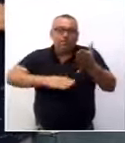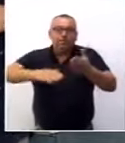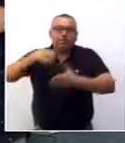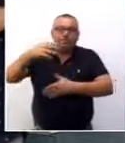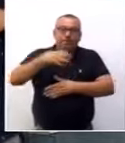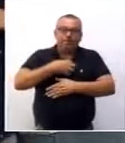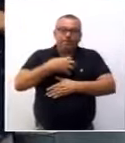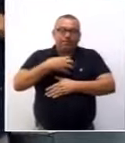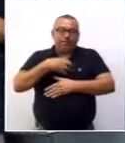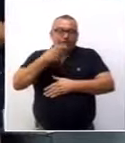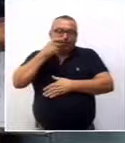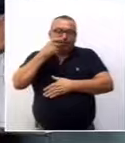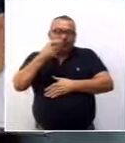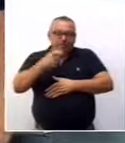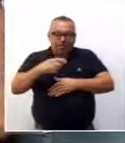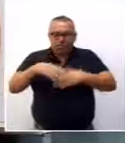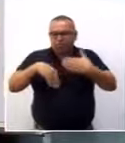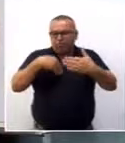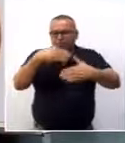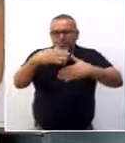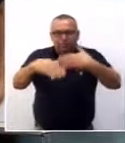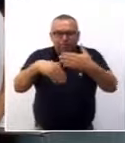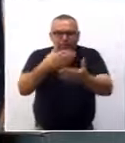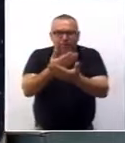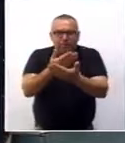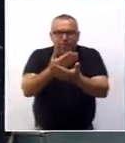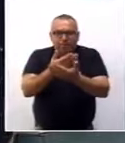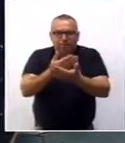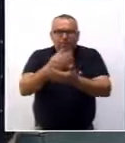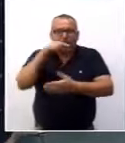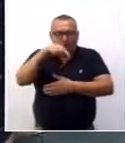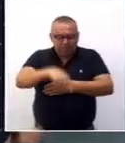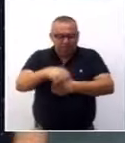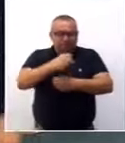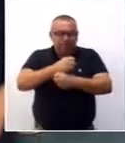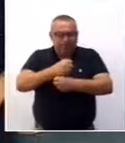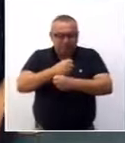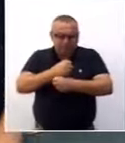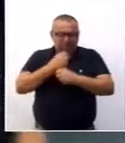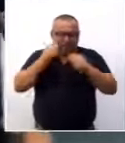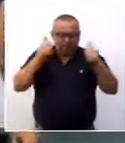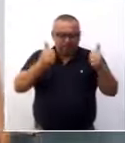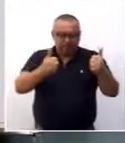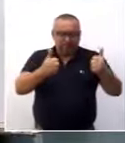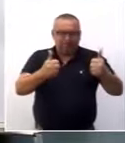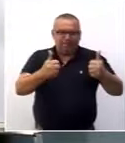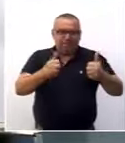nós vamos ver com o passar dos nossos estudos neste ano ainda, tá bom?